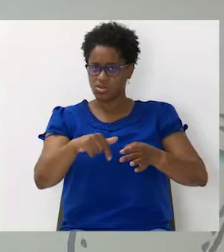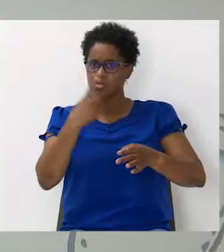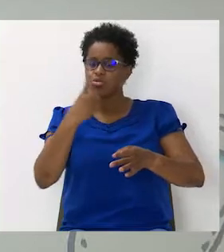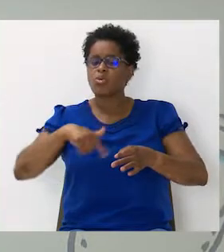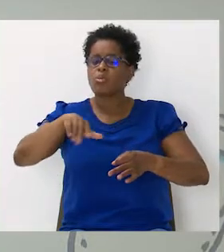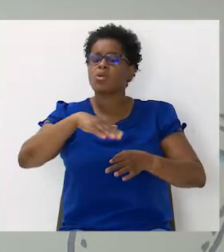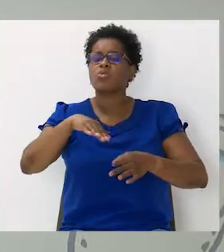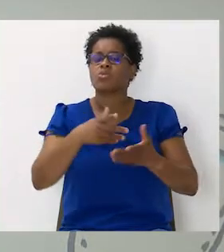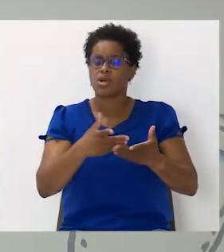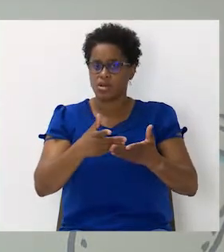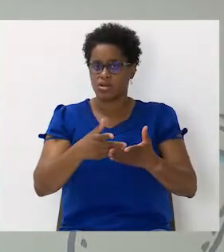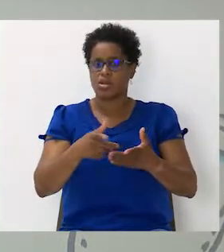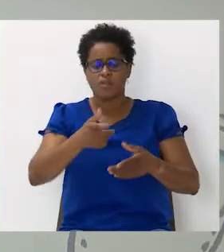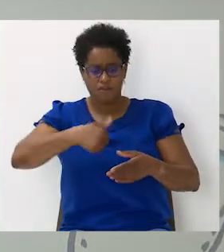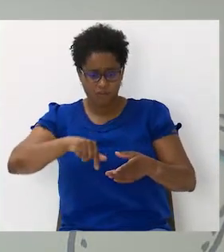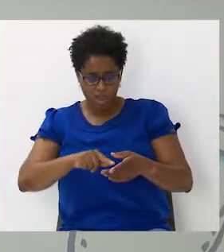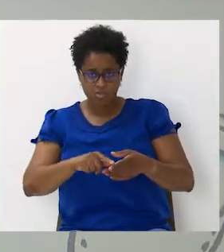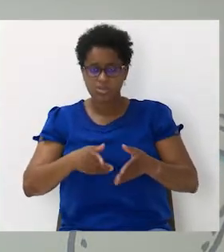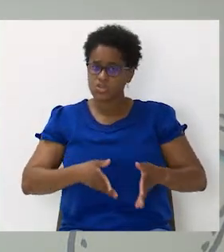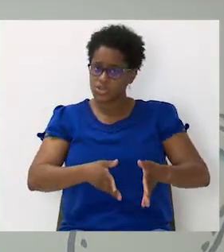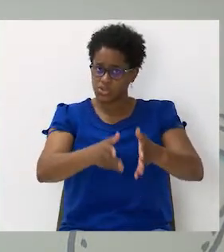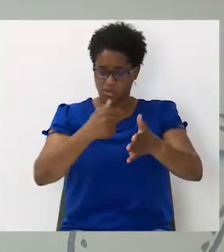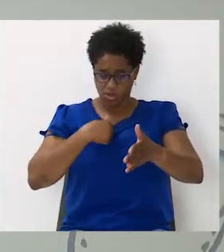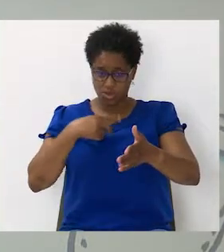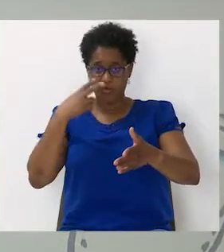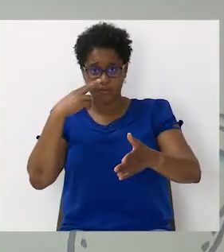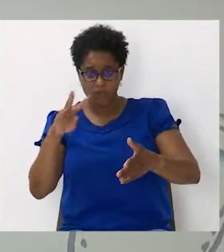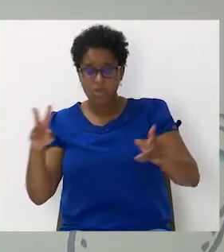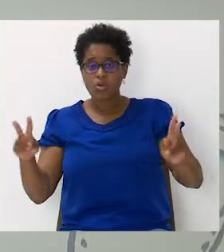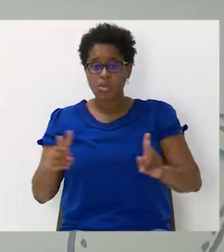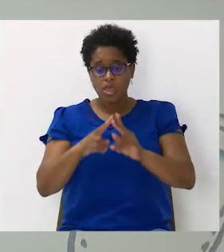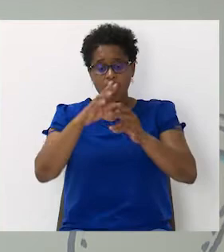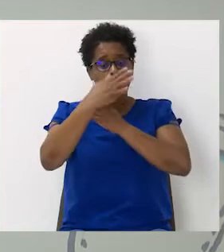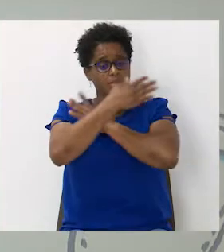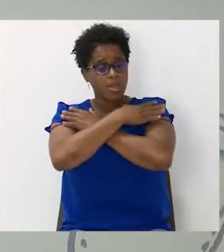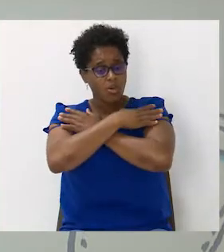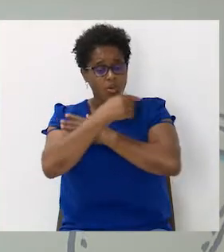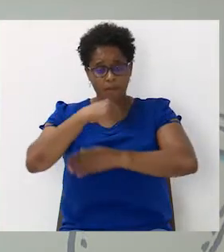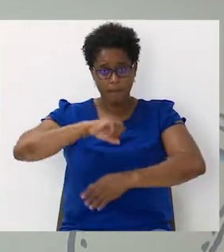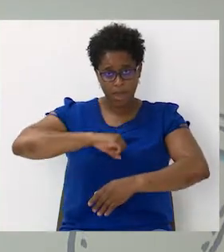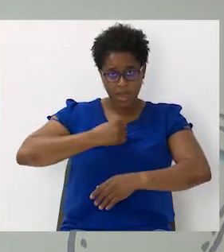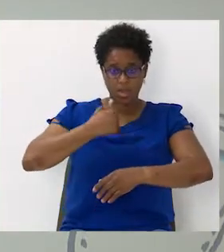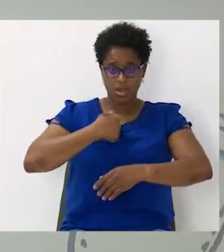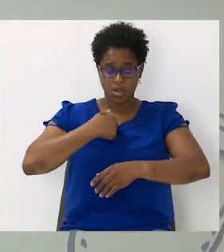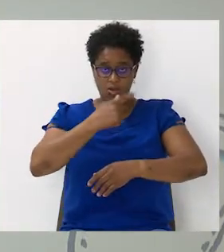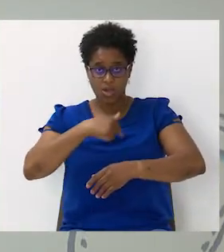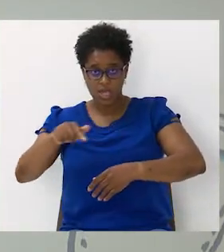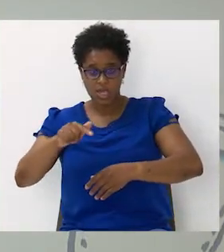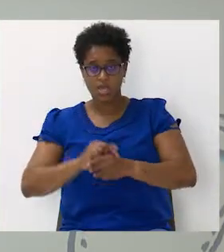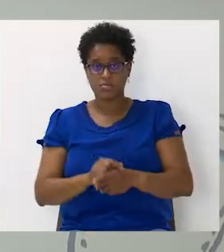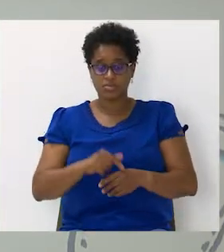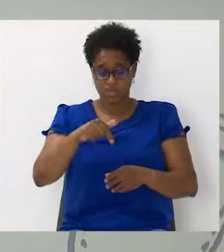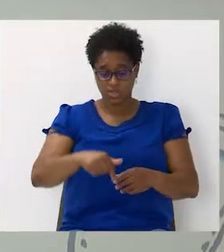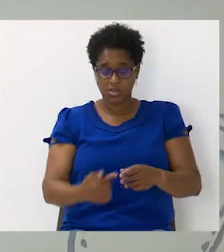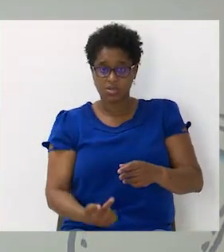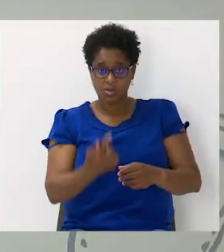zona, vamos nesse sentido, encontrei com o meu amigo, eu ia de cima para